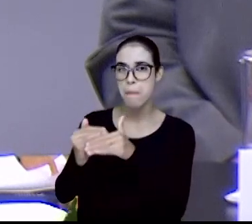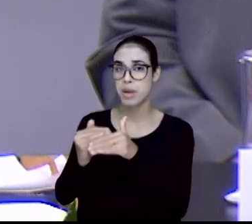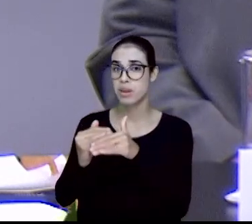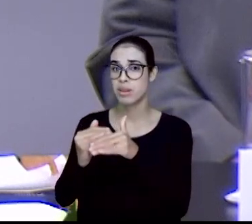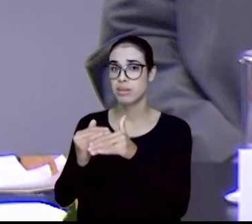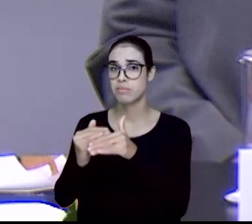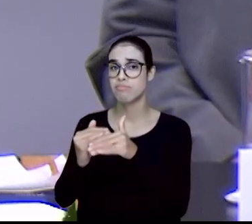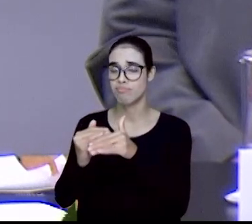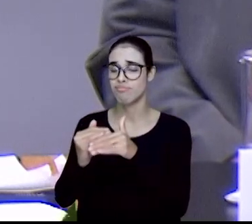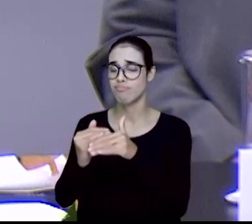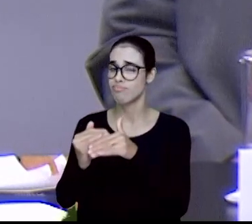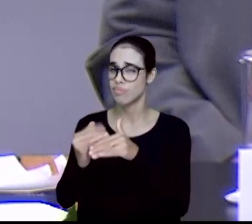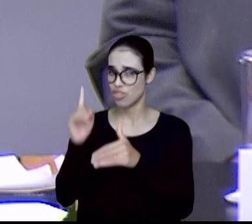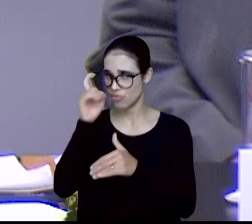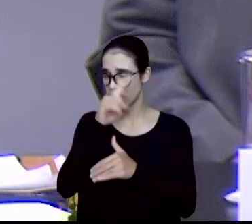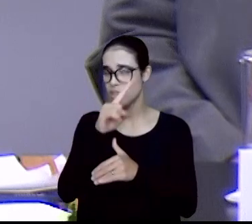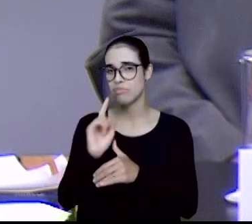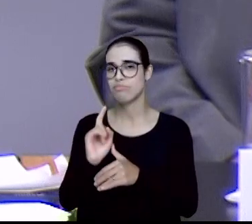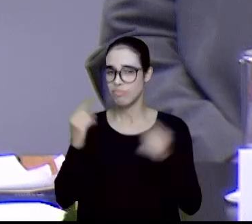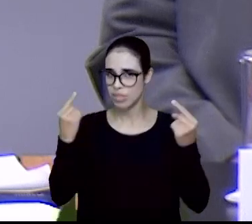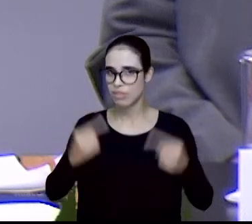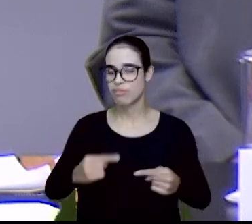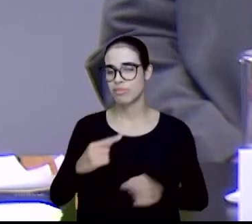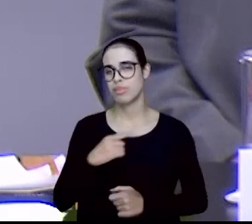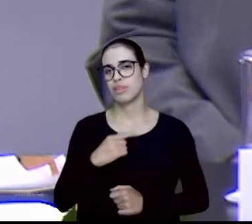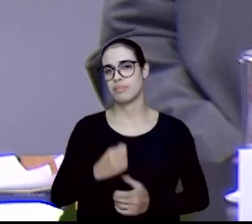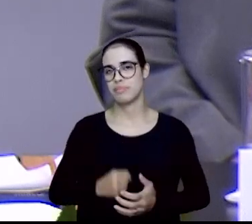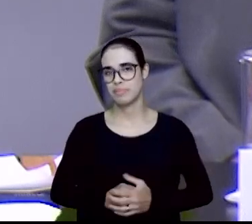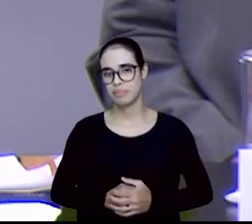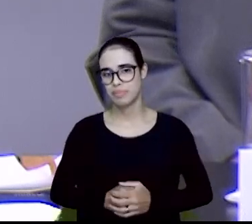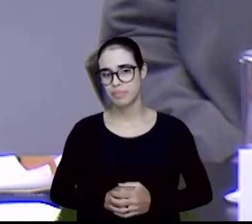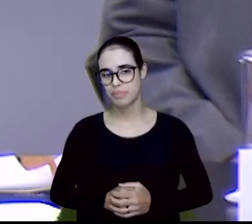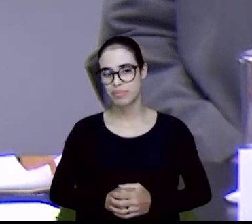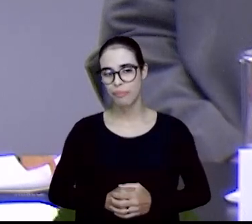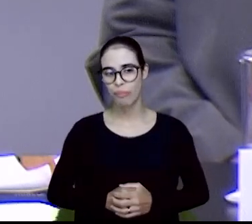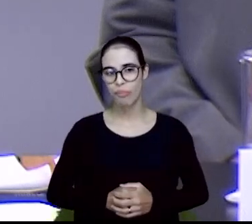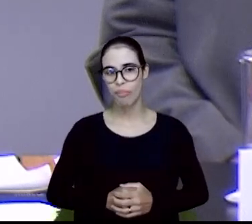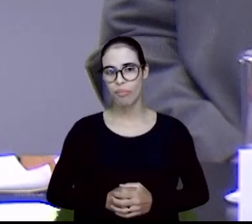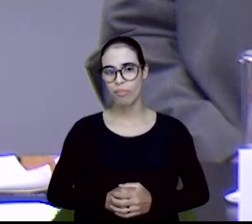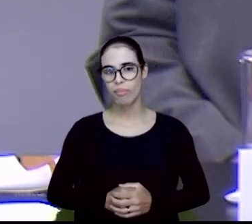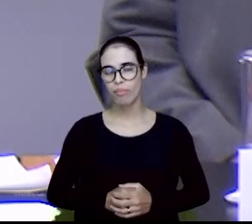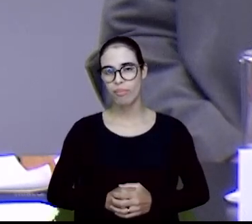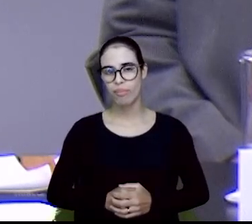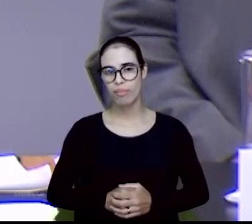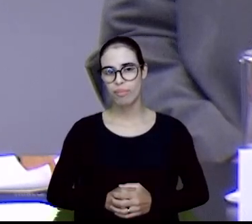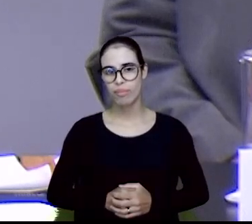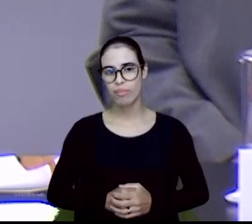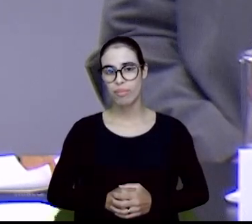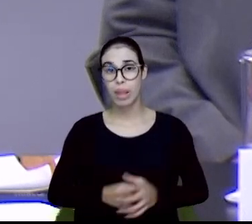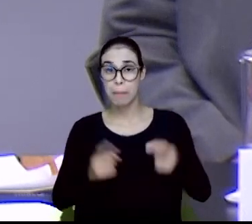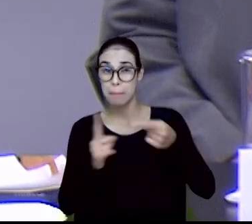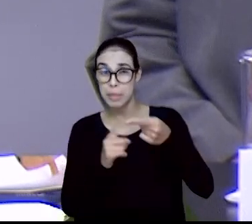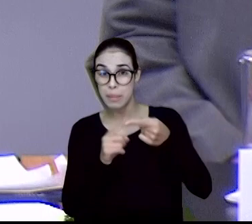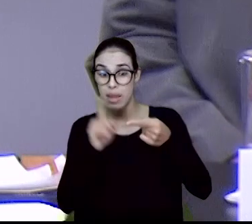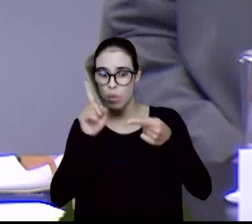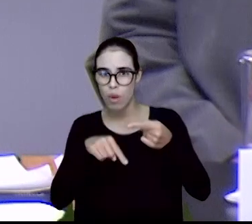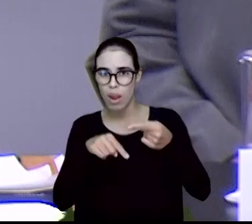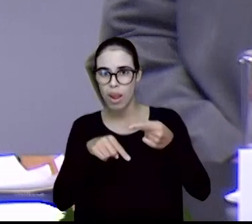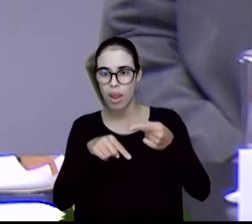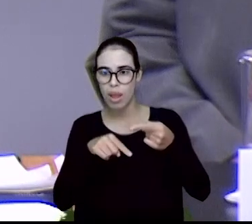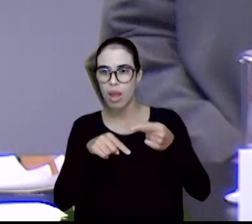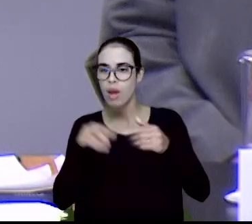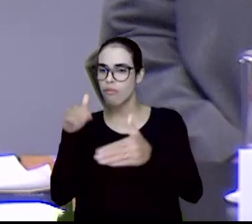desafio é a extração da tese jurídica, porque a